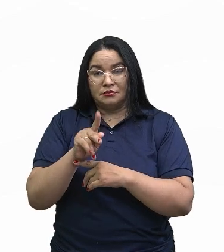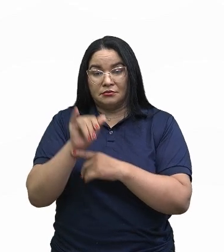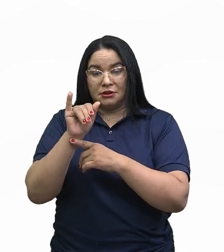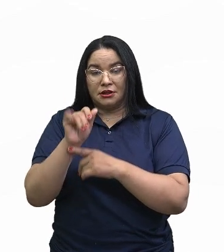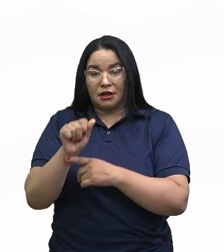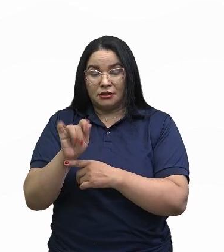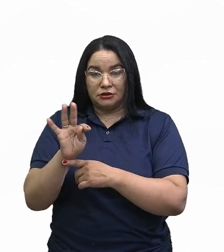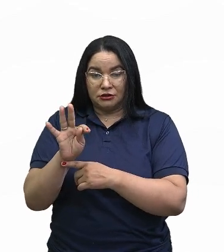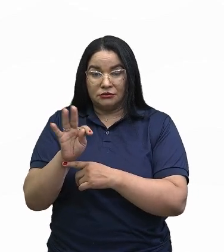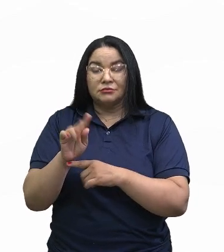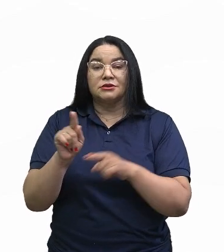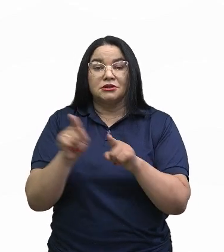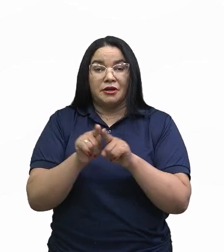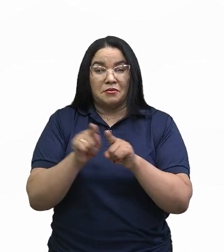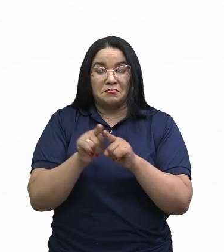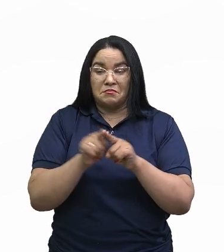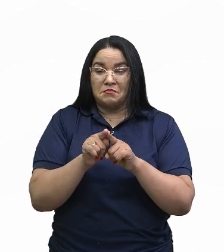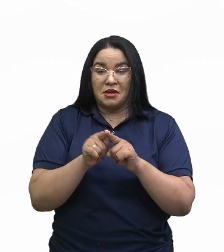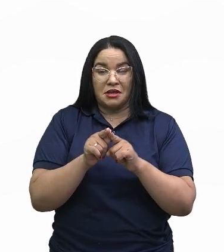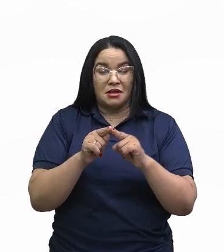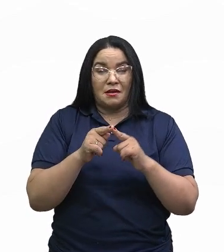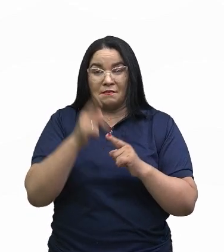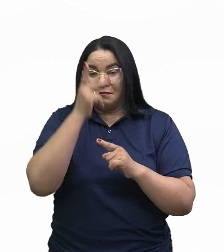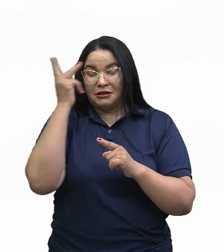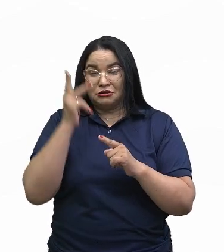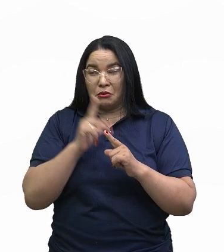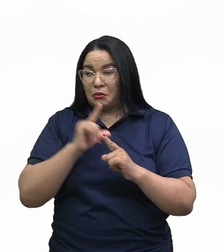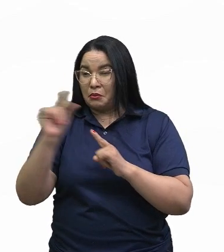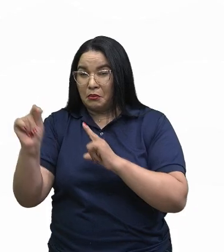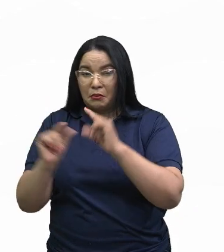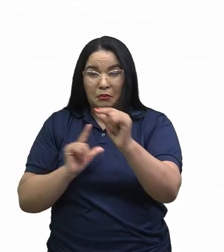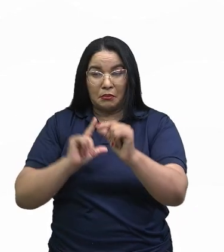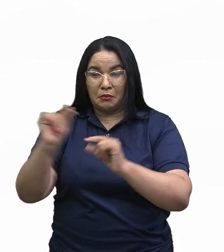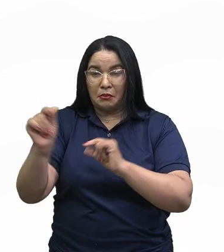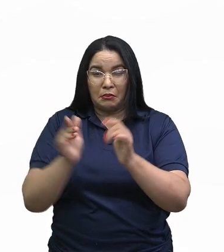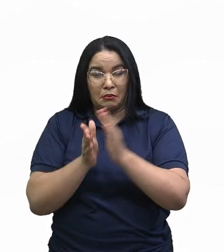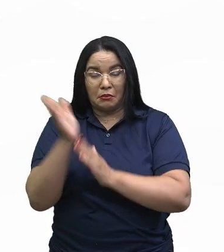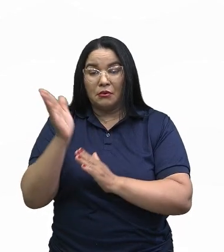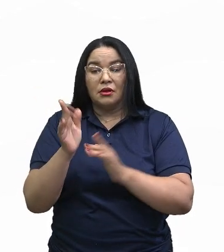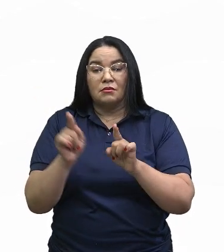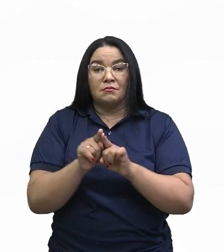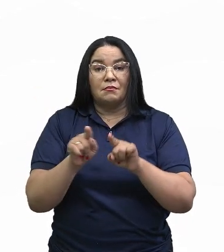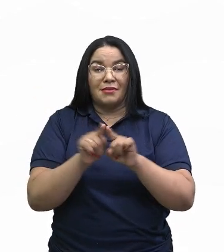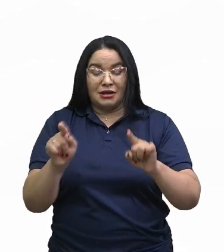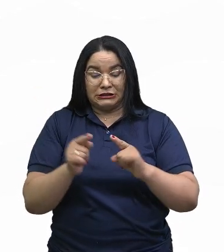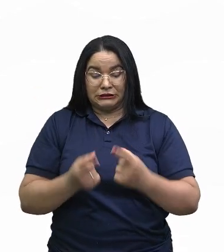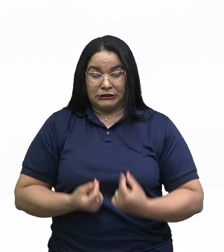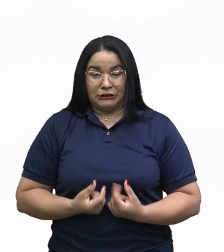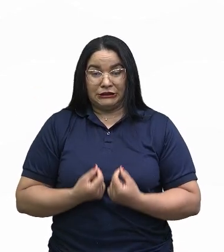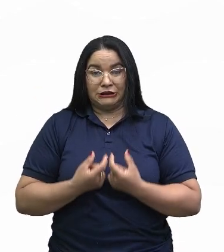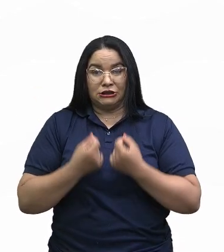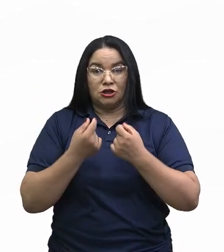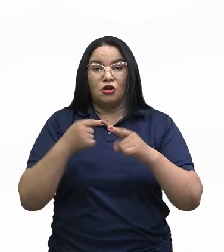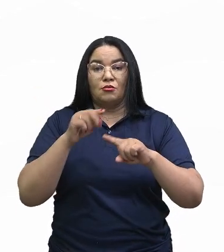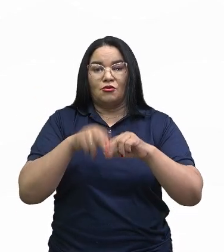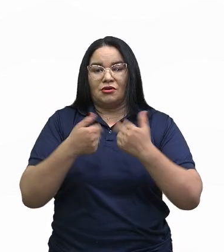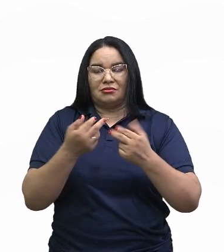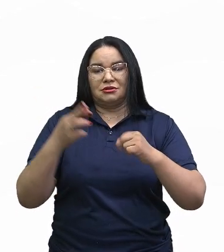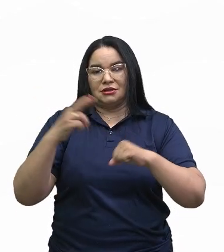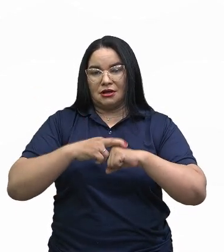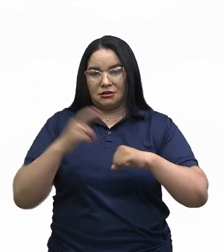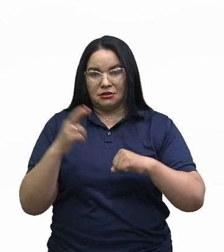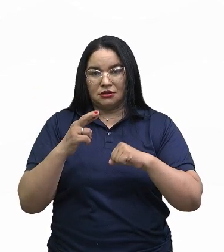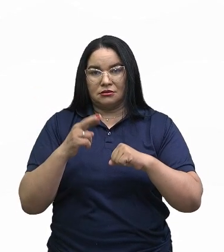seguinte, e o aumento de câncer e doenças relacionadas à radiação. Então, note que um